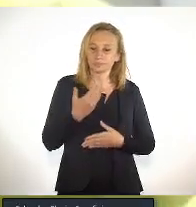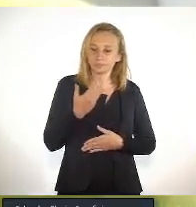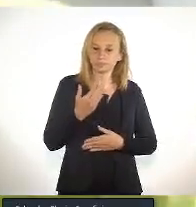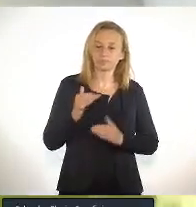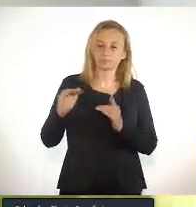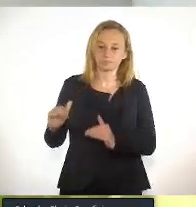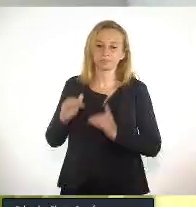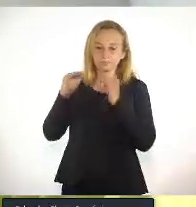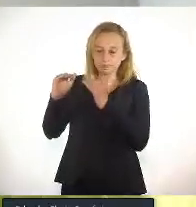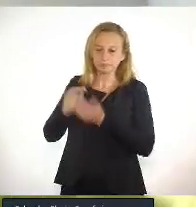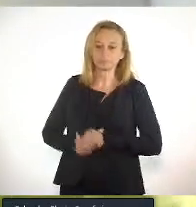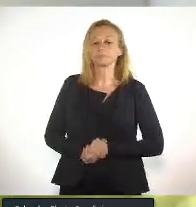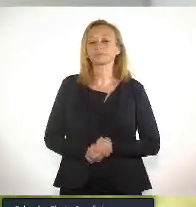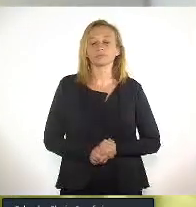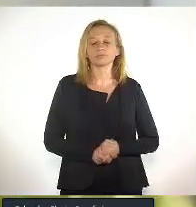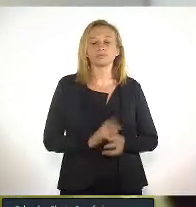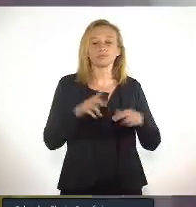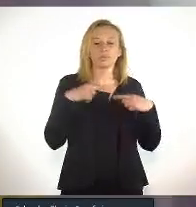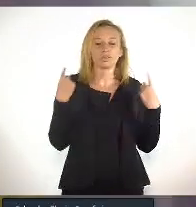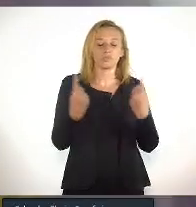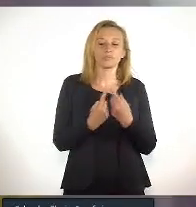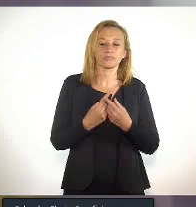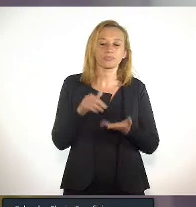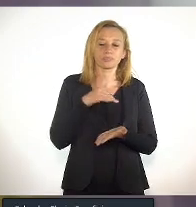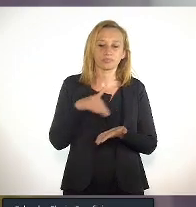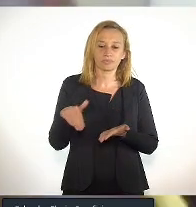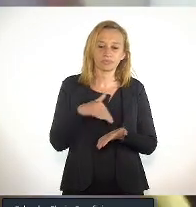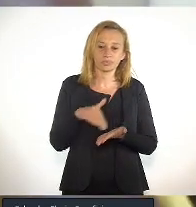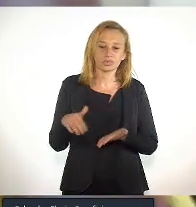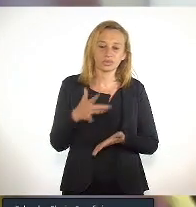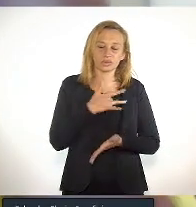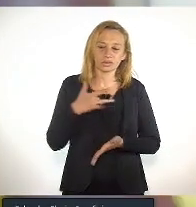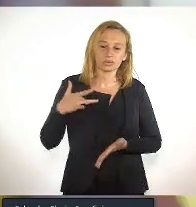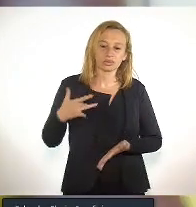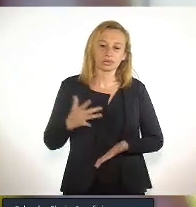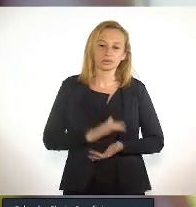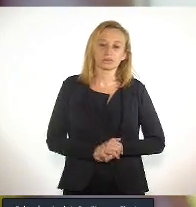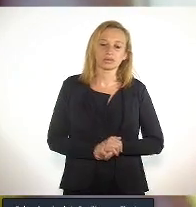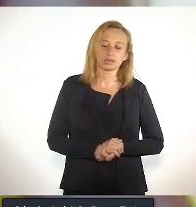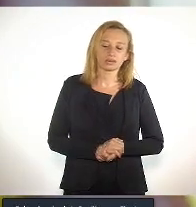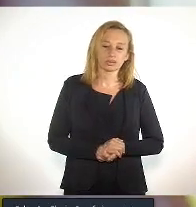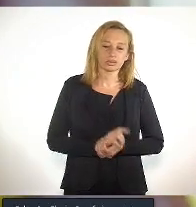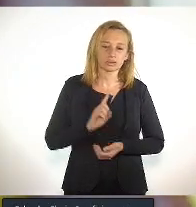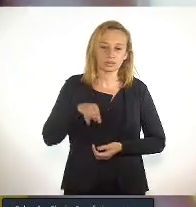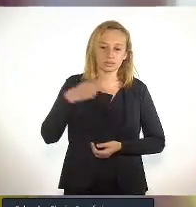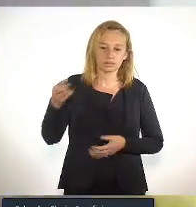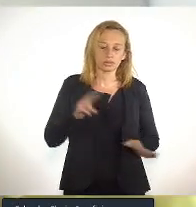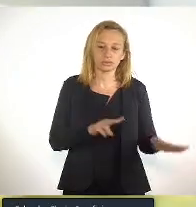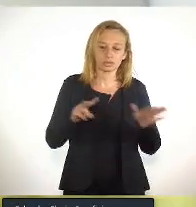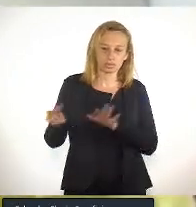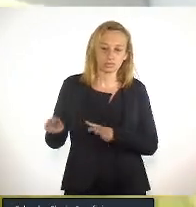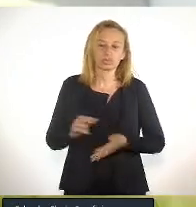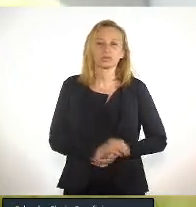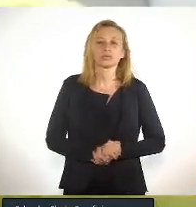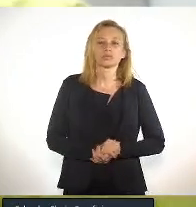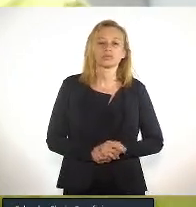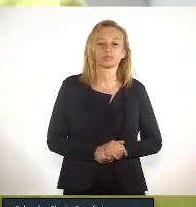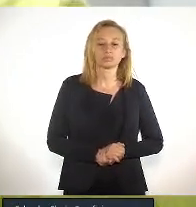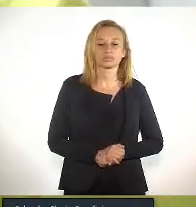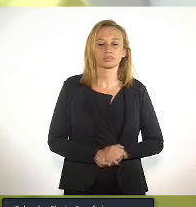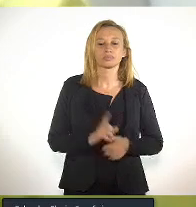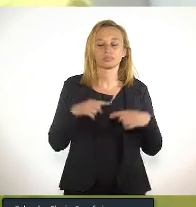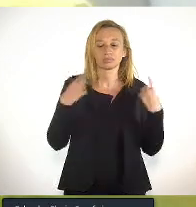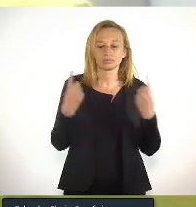Excelência que a gente fizesse uma reunião com o secretário de Saúde na semana que vem, com o colégio de líderes, uma reunião com